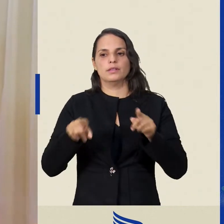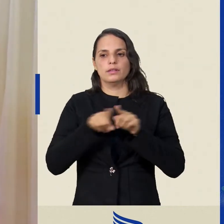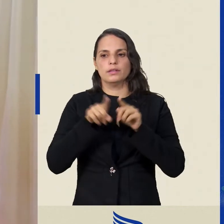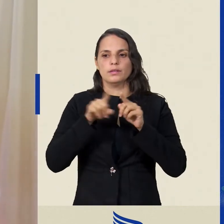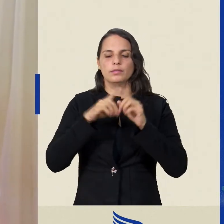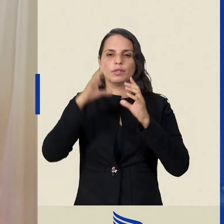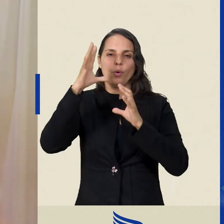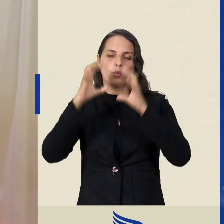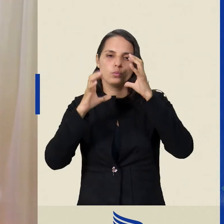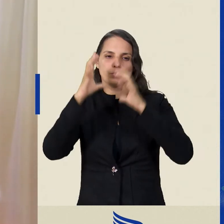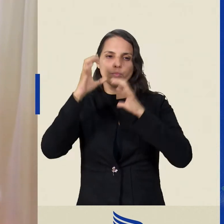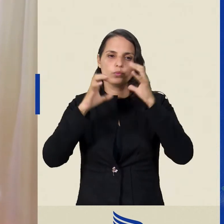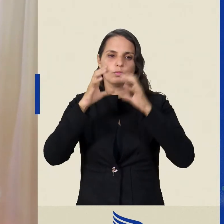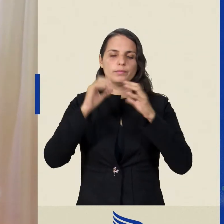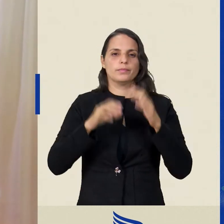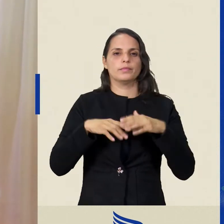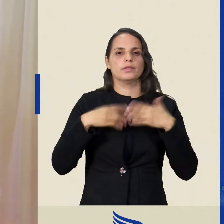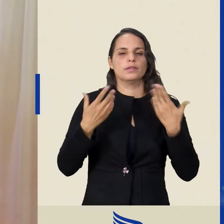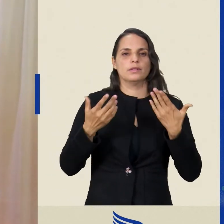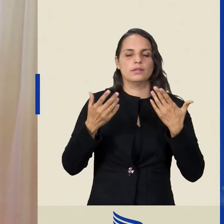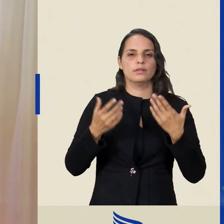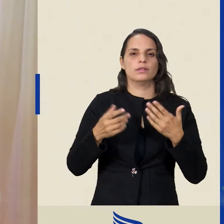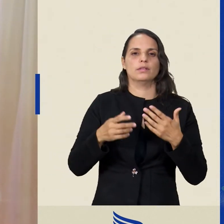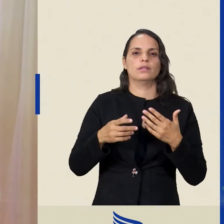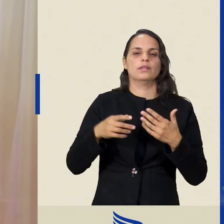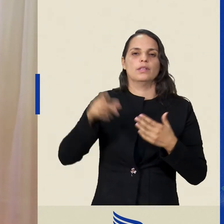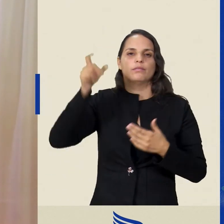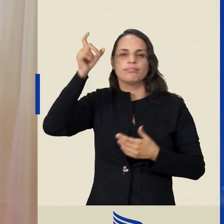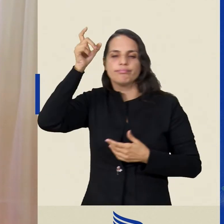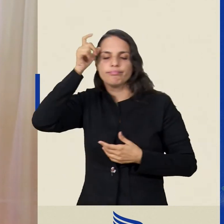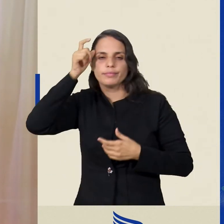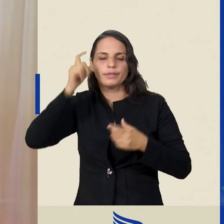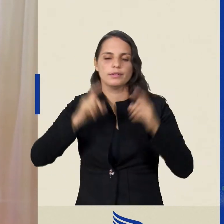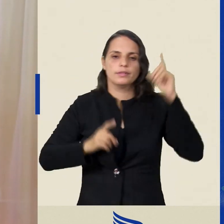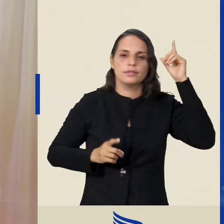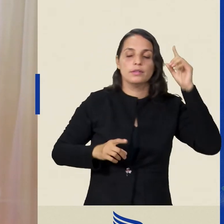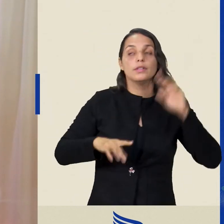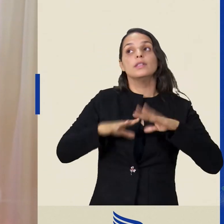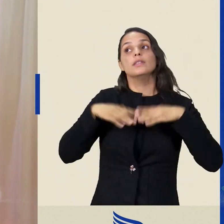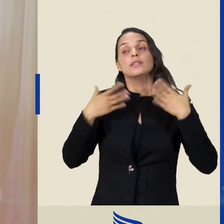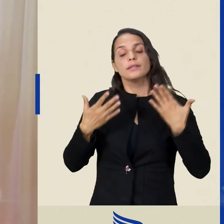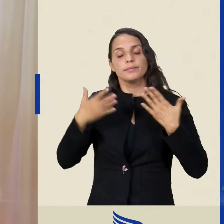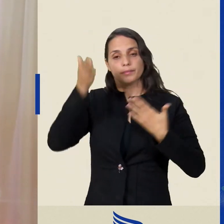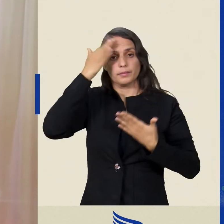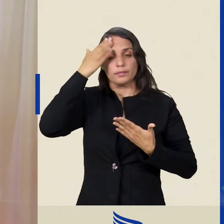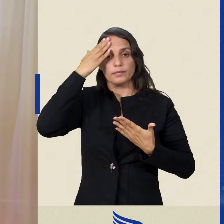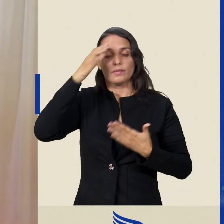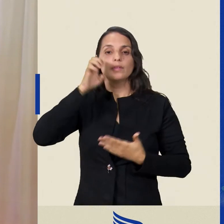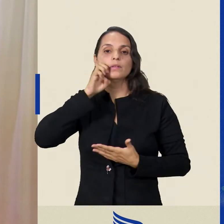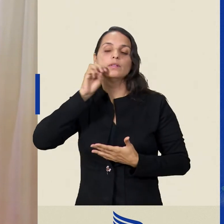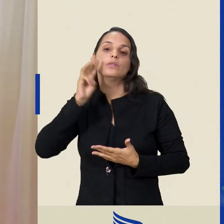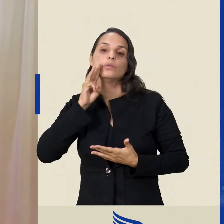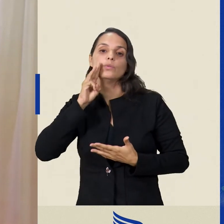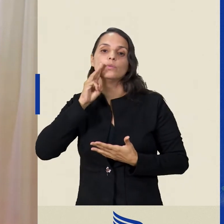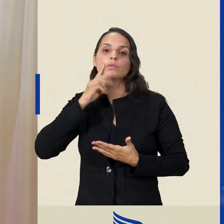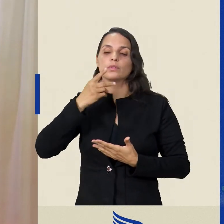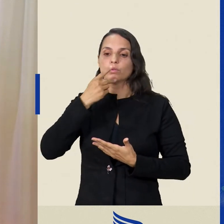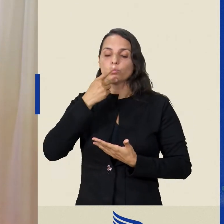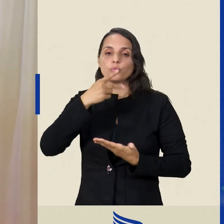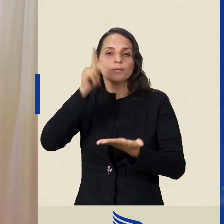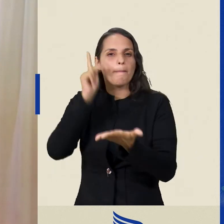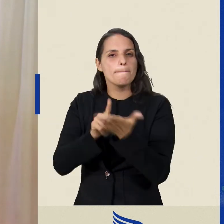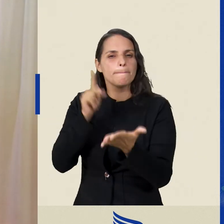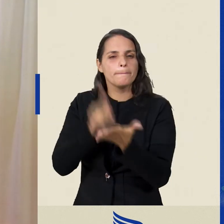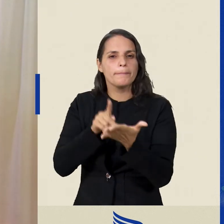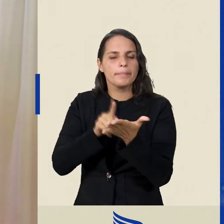que Ellen G. White foi uma profetisa verdadeira, qual deve ser a nossa atitude